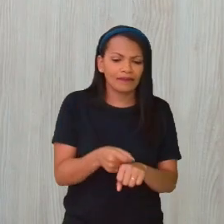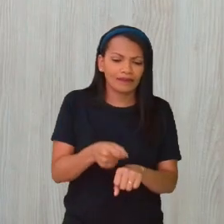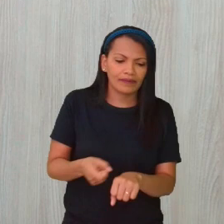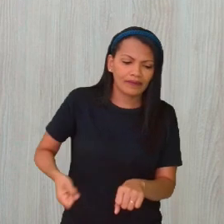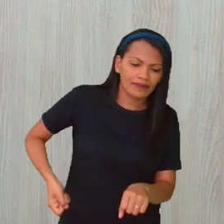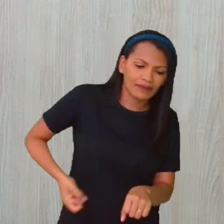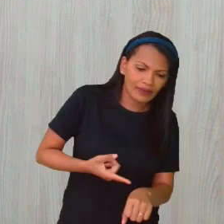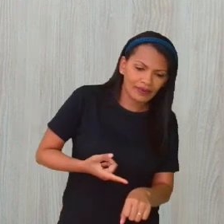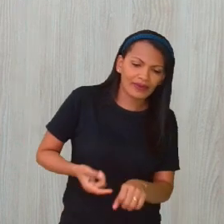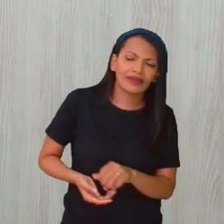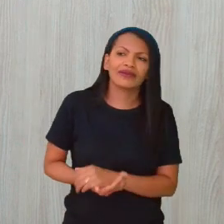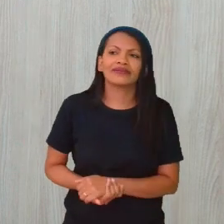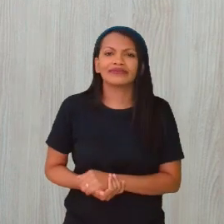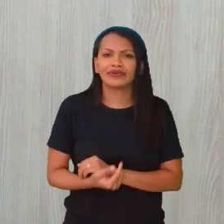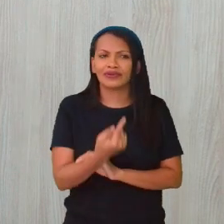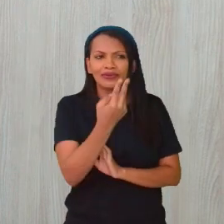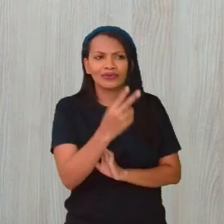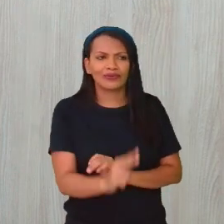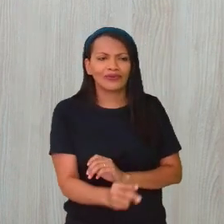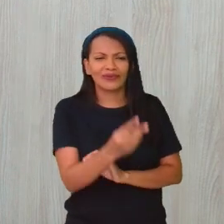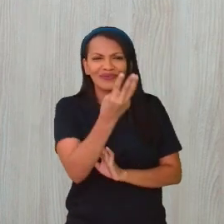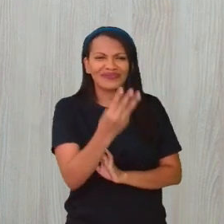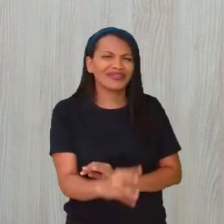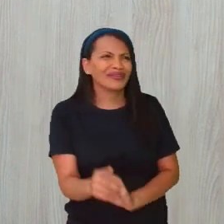uma vez, 2, se for 3.